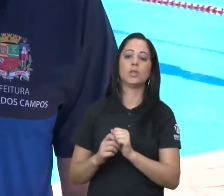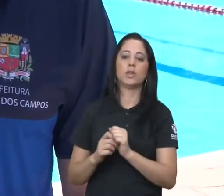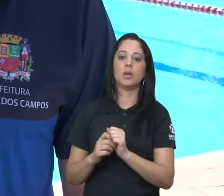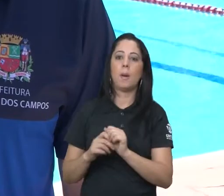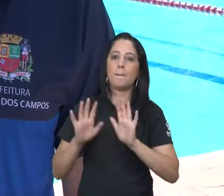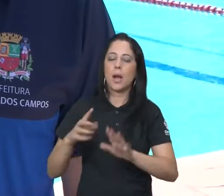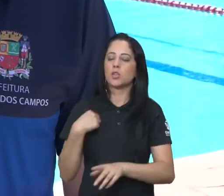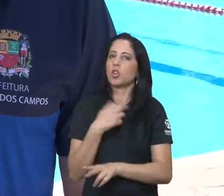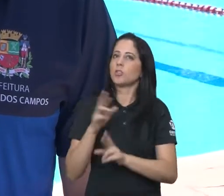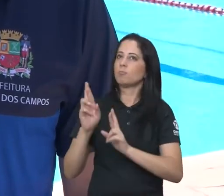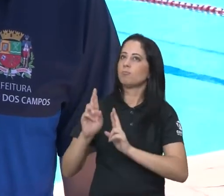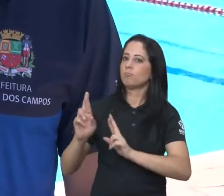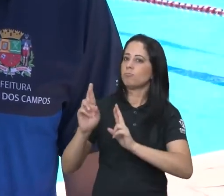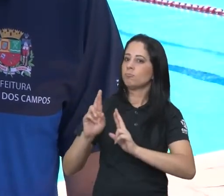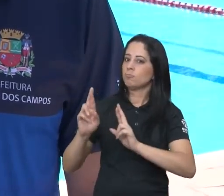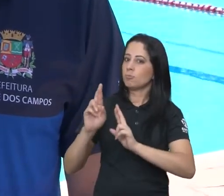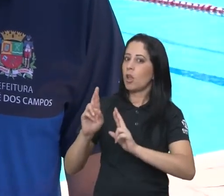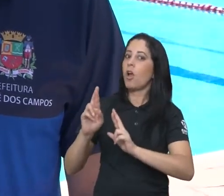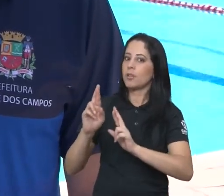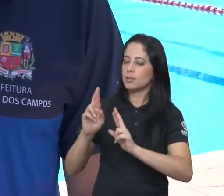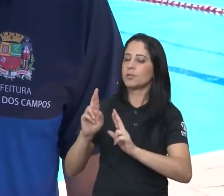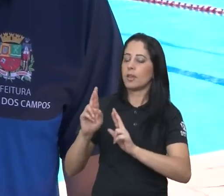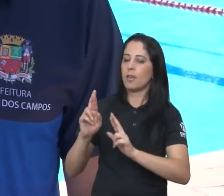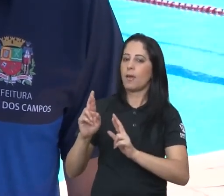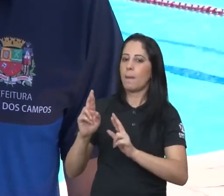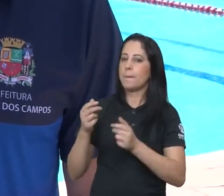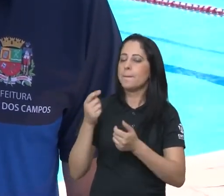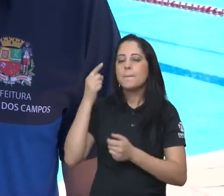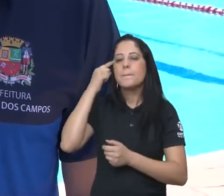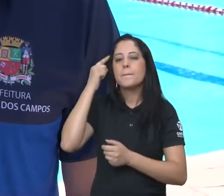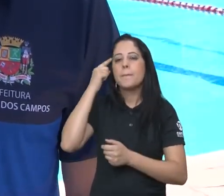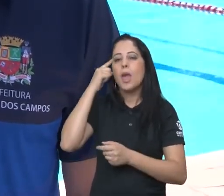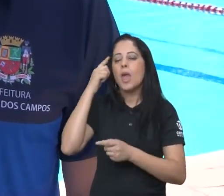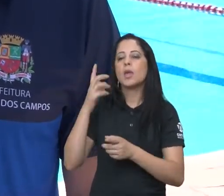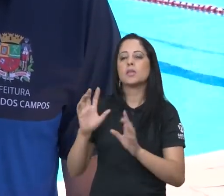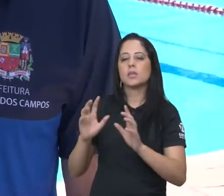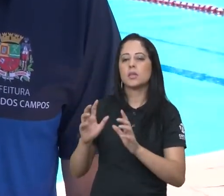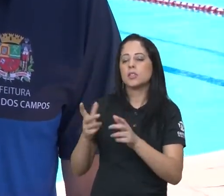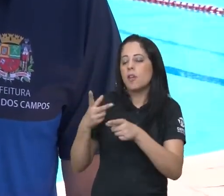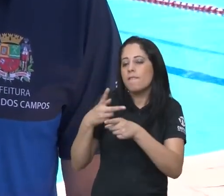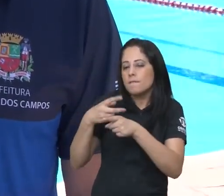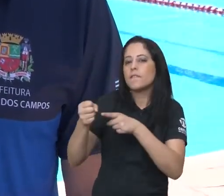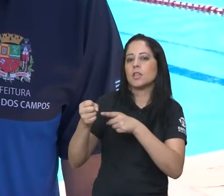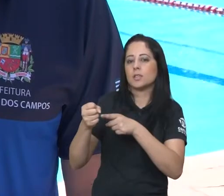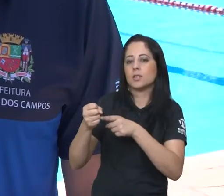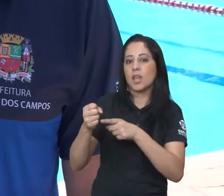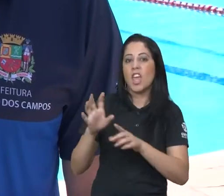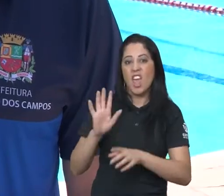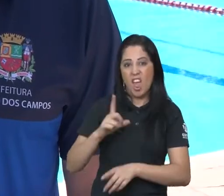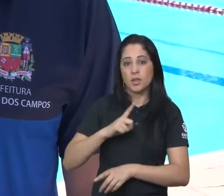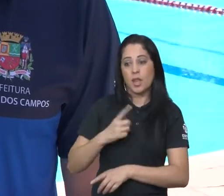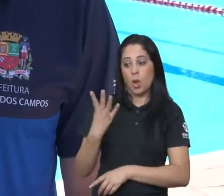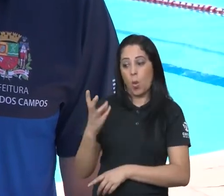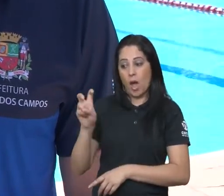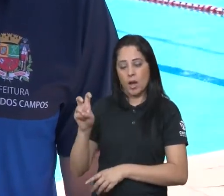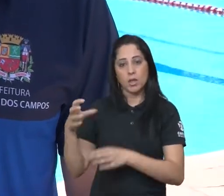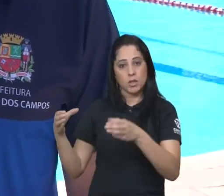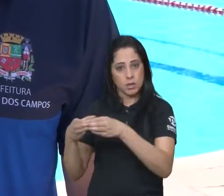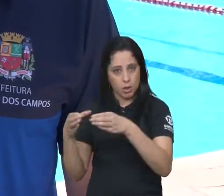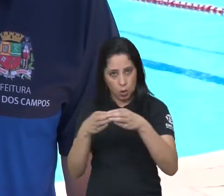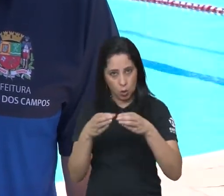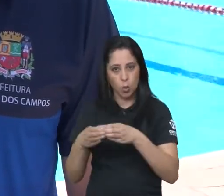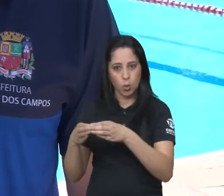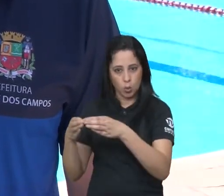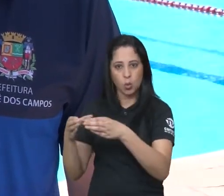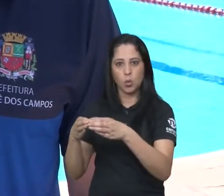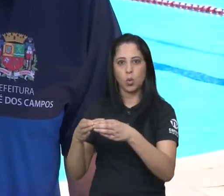Jogos Abertos. E a nossa expectativa aí é muito grande, né? Nós temos aí muitas equipes, um total de 45 equipes